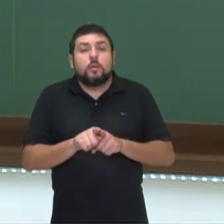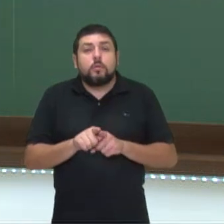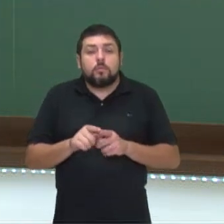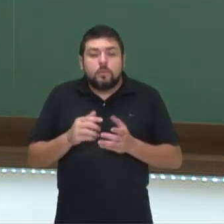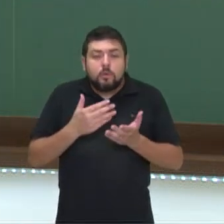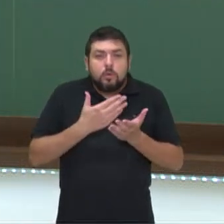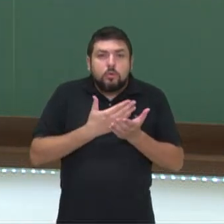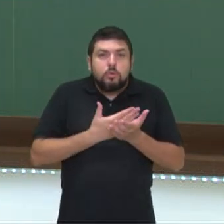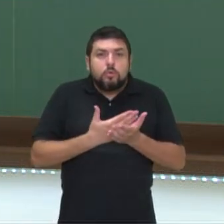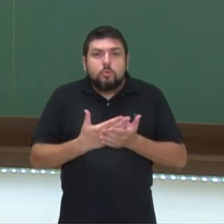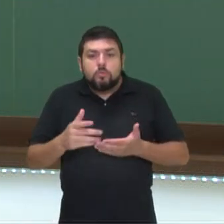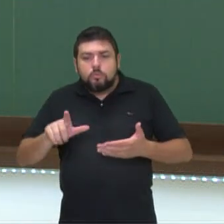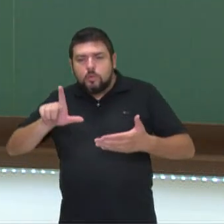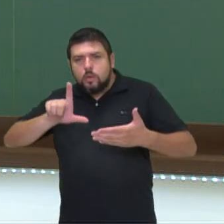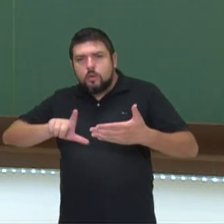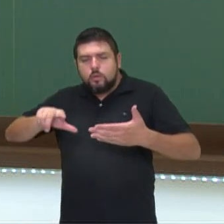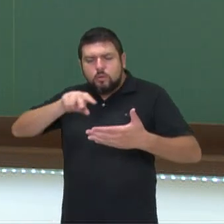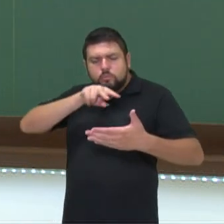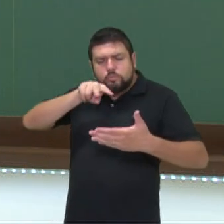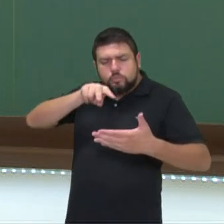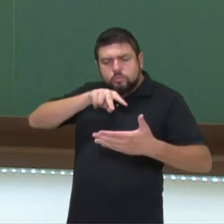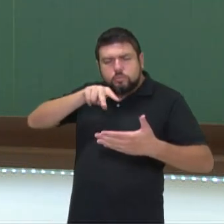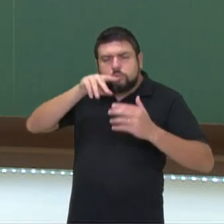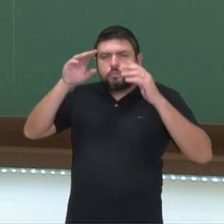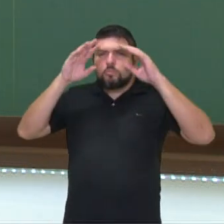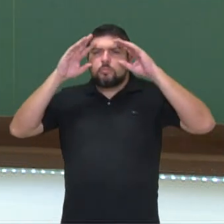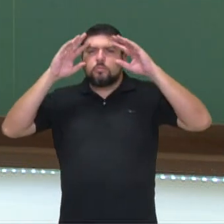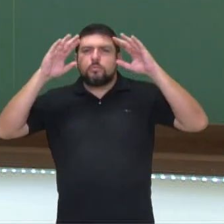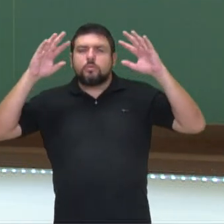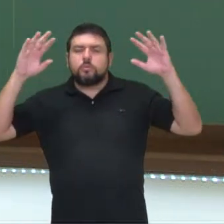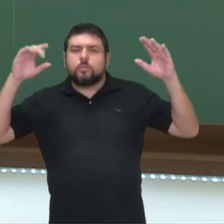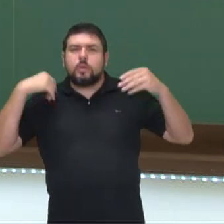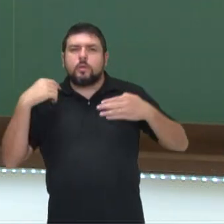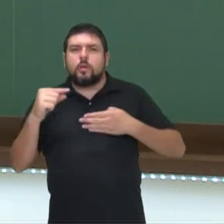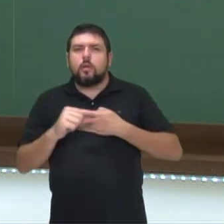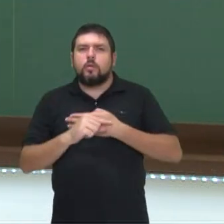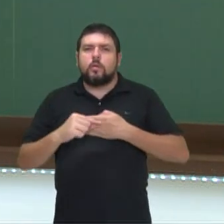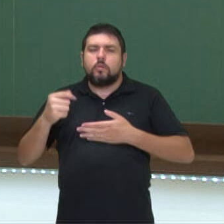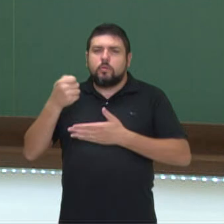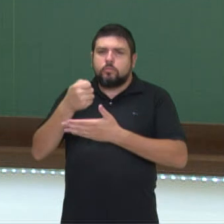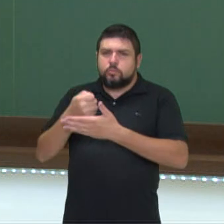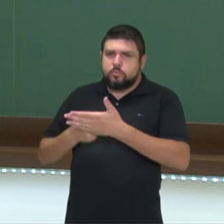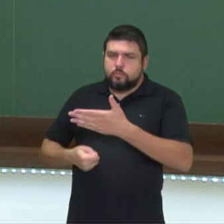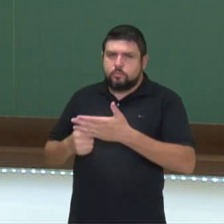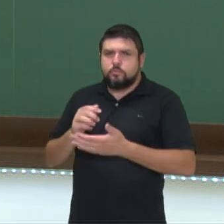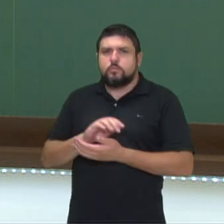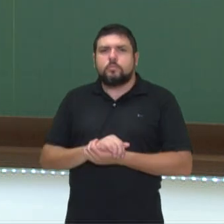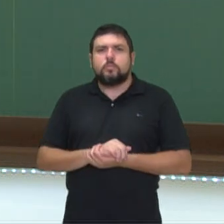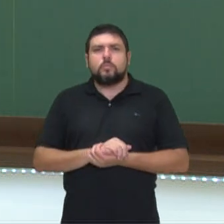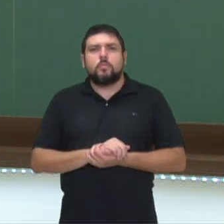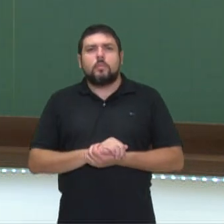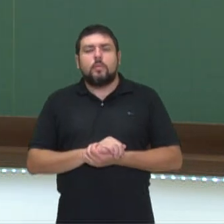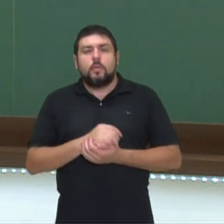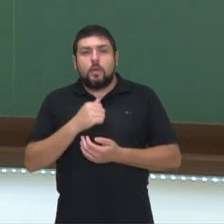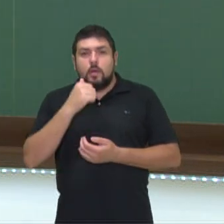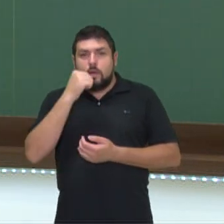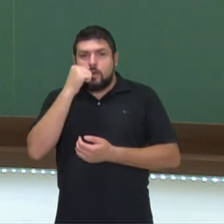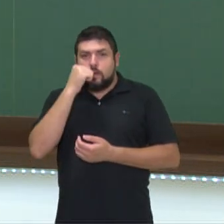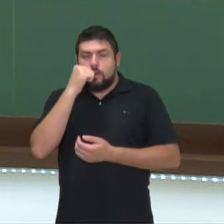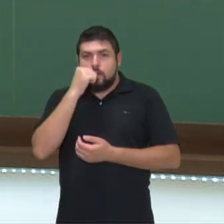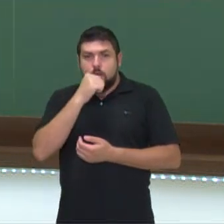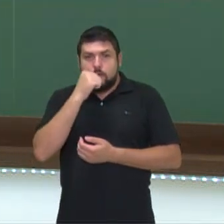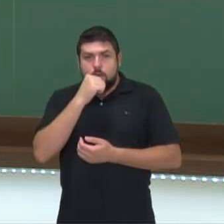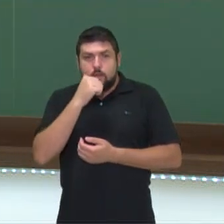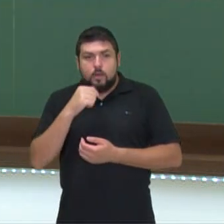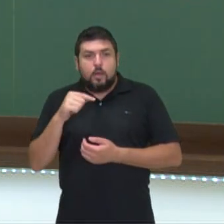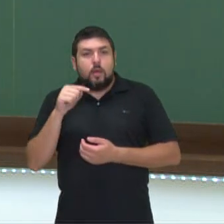isso que a narradora nos conta, que a autora escreveu sobre isso, né? Que a menina virou uma mulher